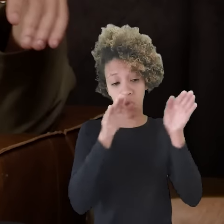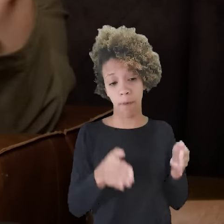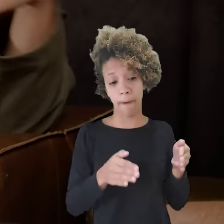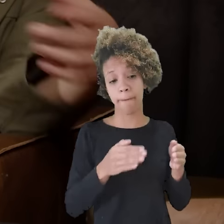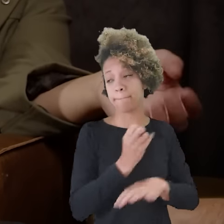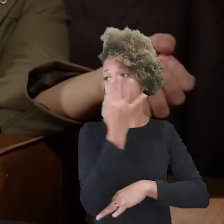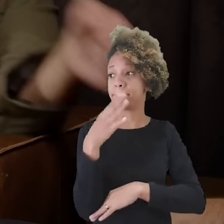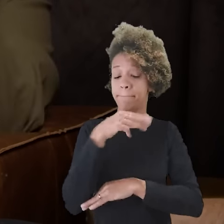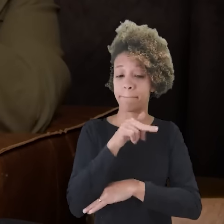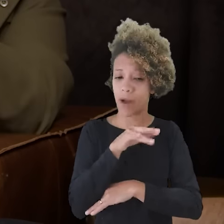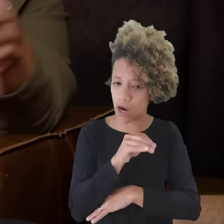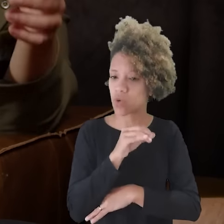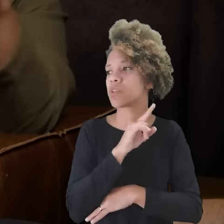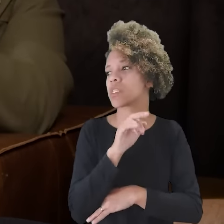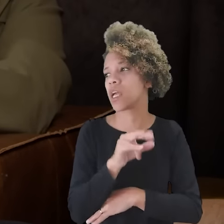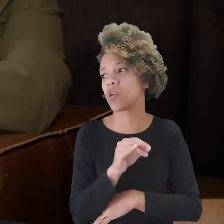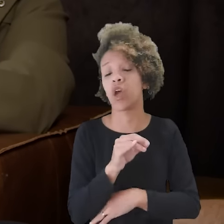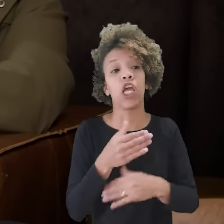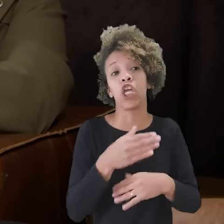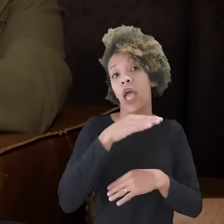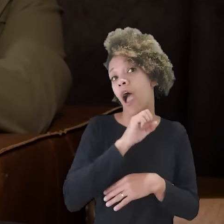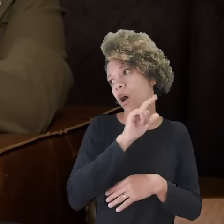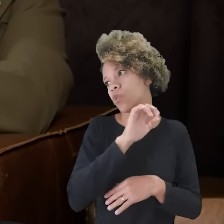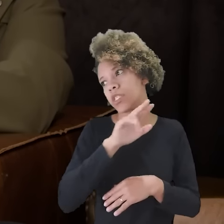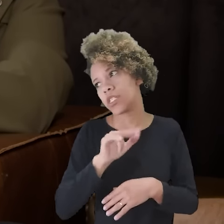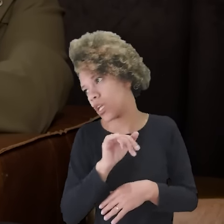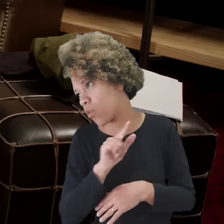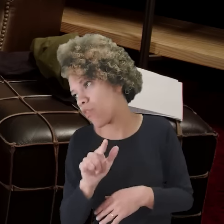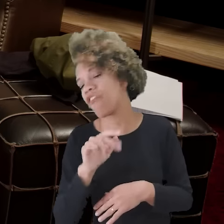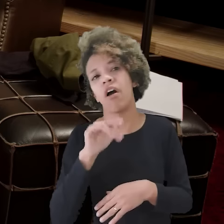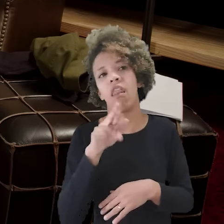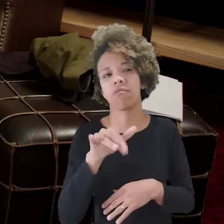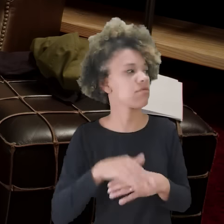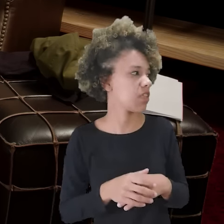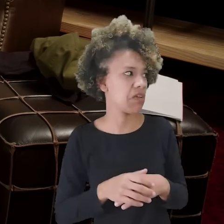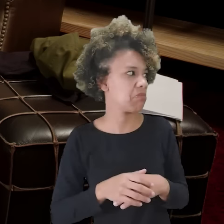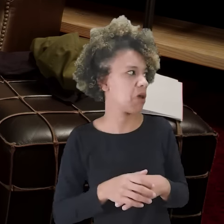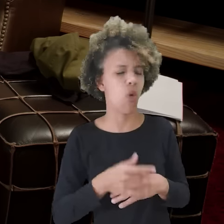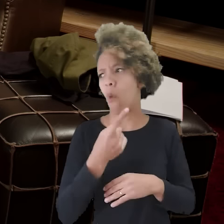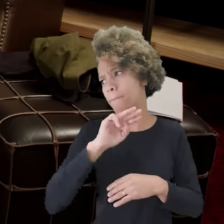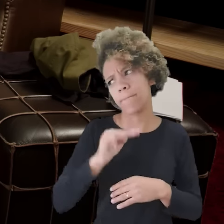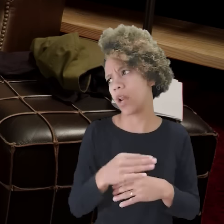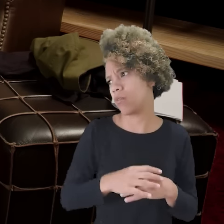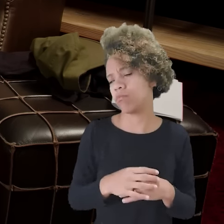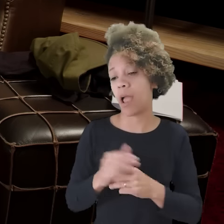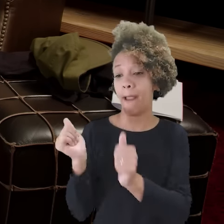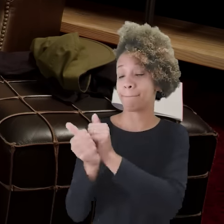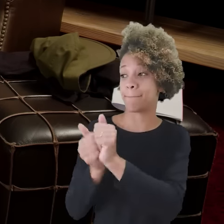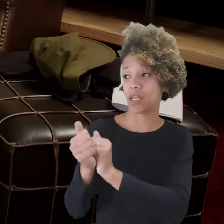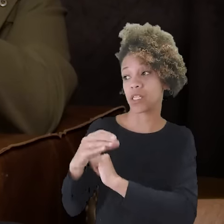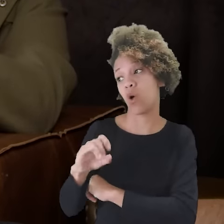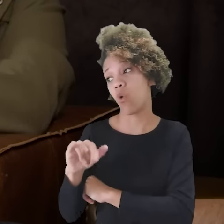no Marco Zero e aí rolar o seu Valença para 1 milhão de pessoas e os blocos passando Ah não Pegação é mais em Olinda